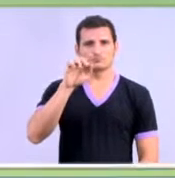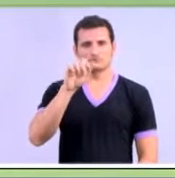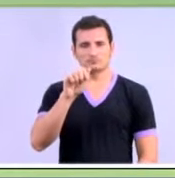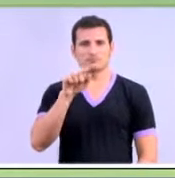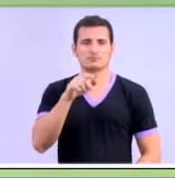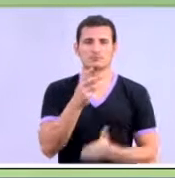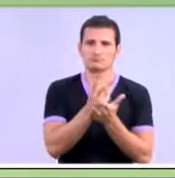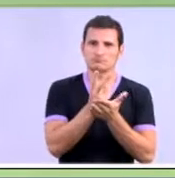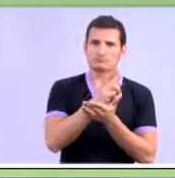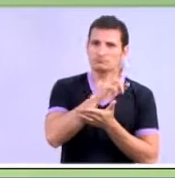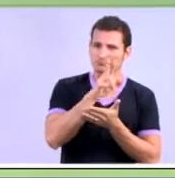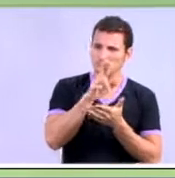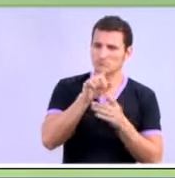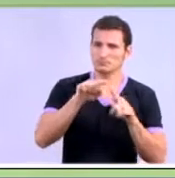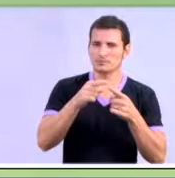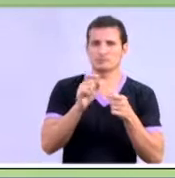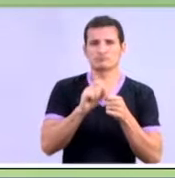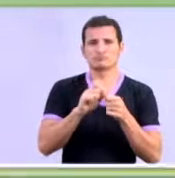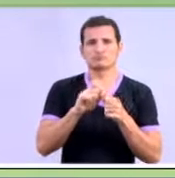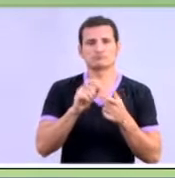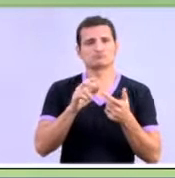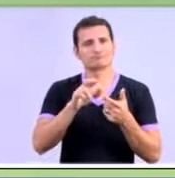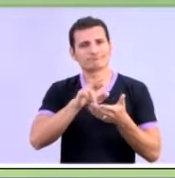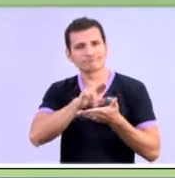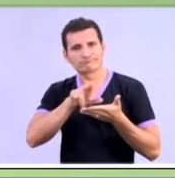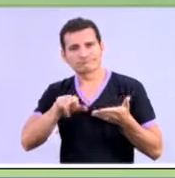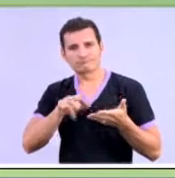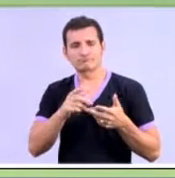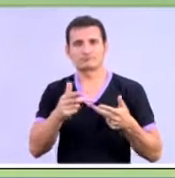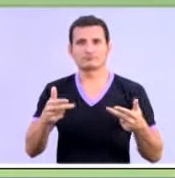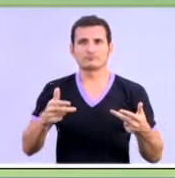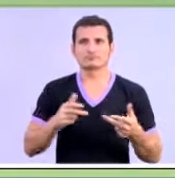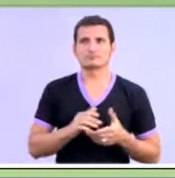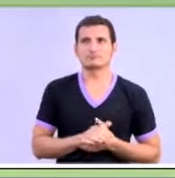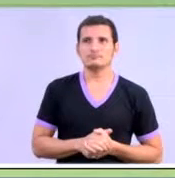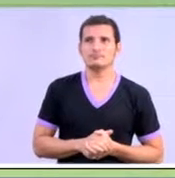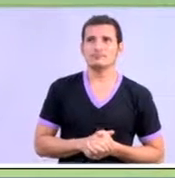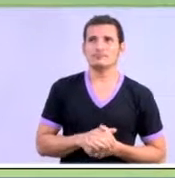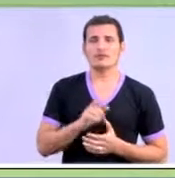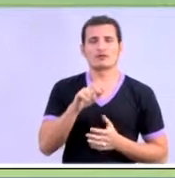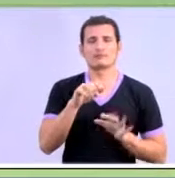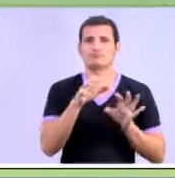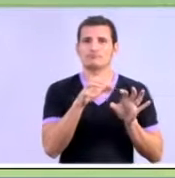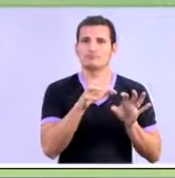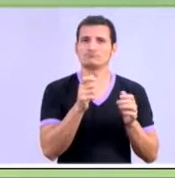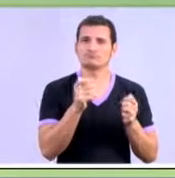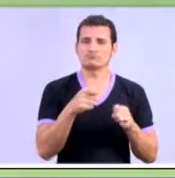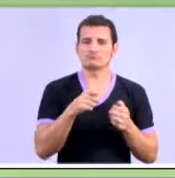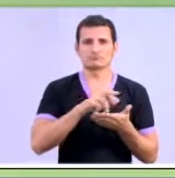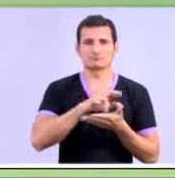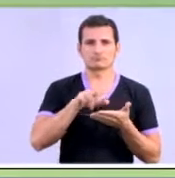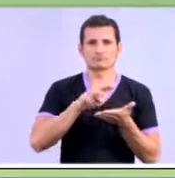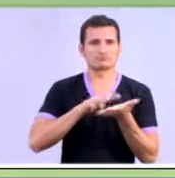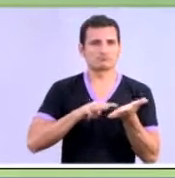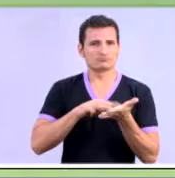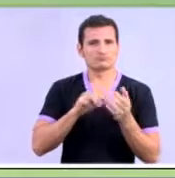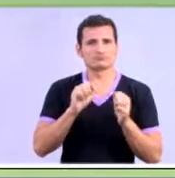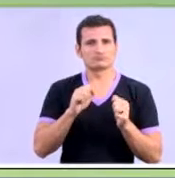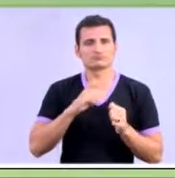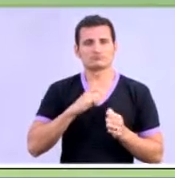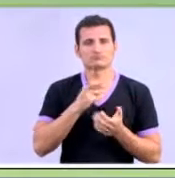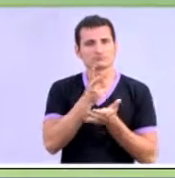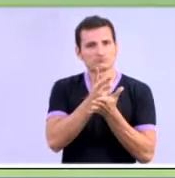que executam ações diferentes. Sobrecarga de métodos é uma característica que permite que vários métodos possam ter o mesmo